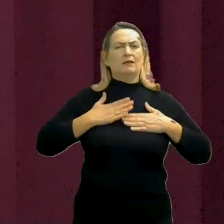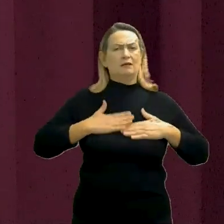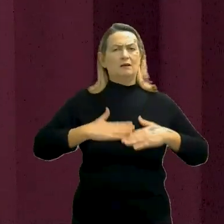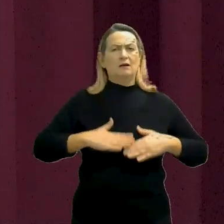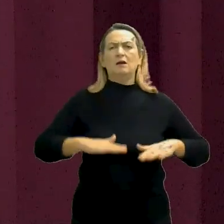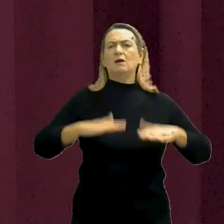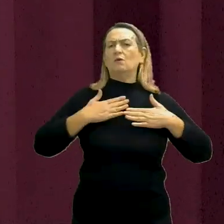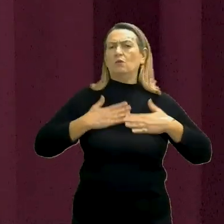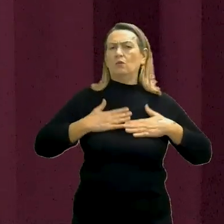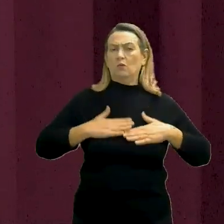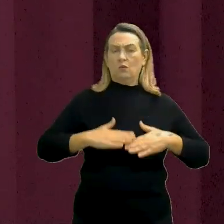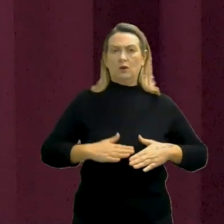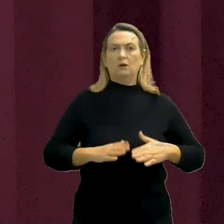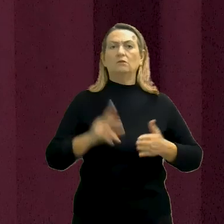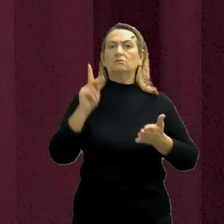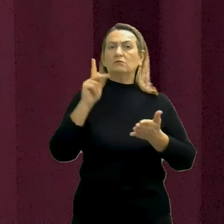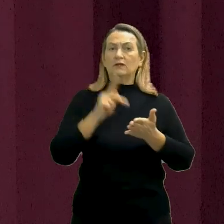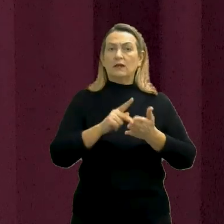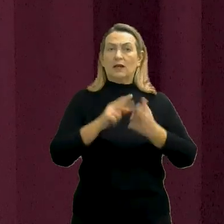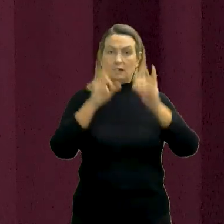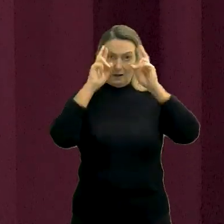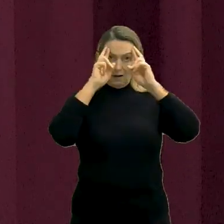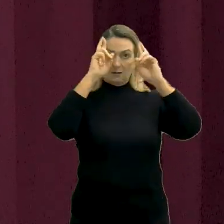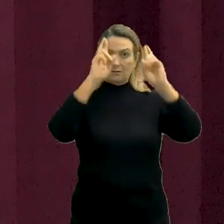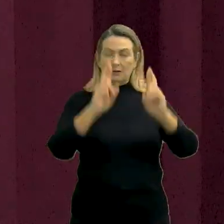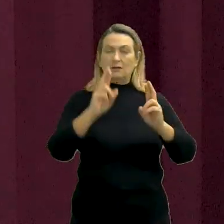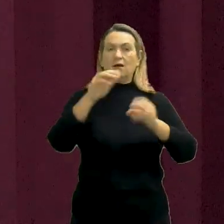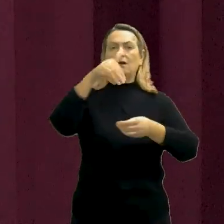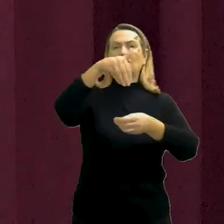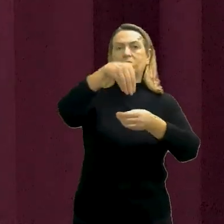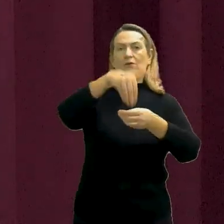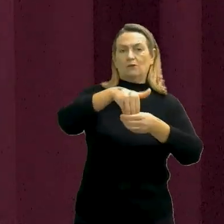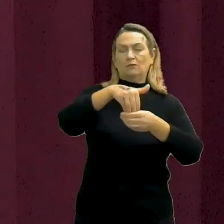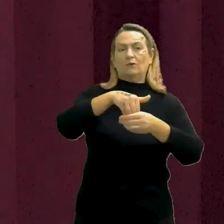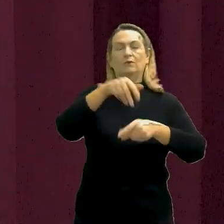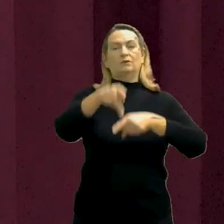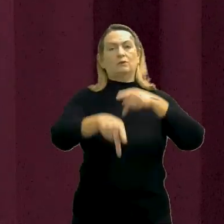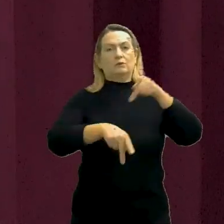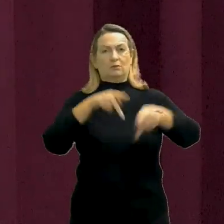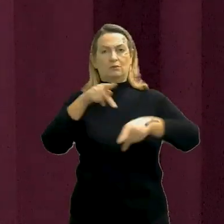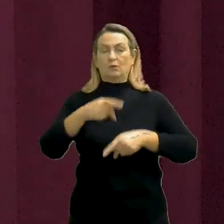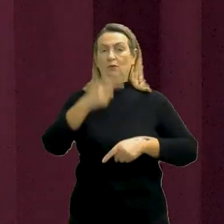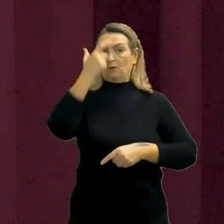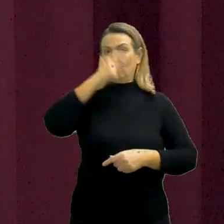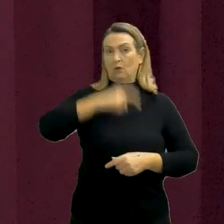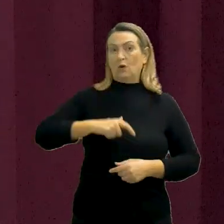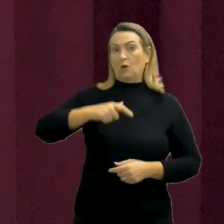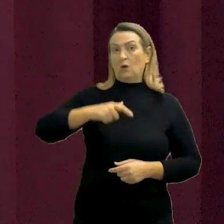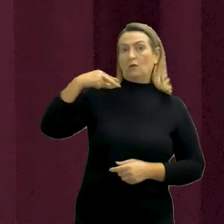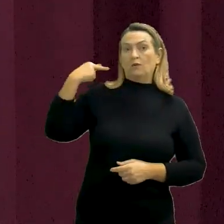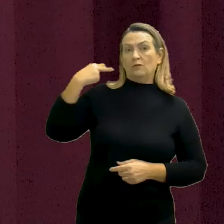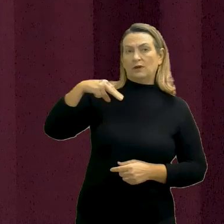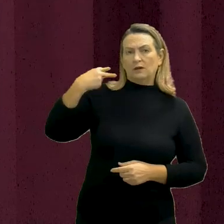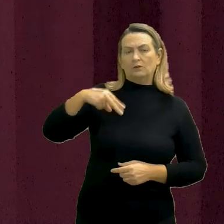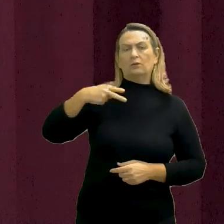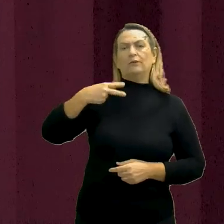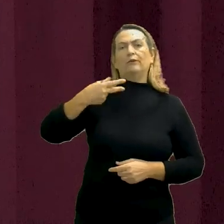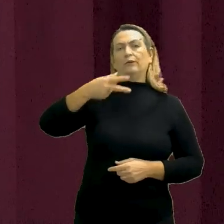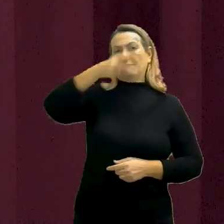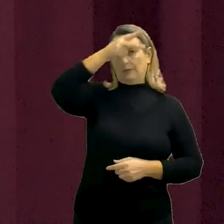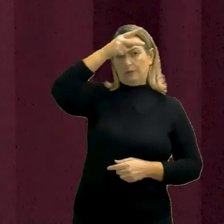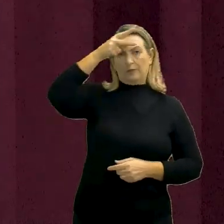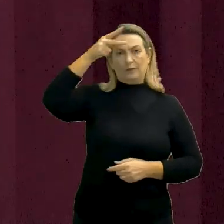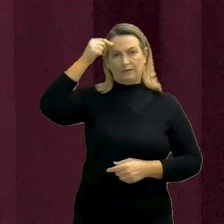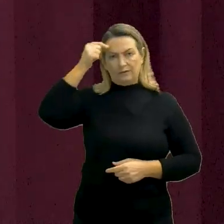efetivamente seja respeitado que o vereador a vereadora né o prefeito né seja efetivamente